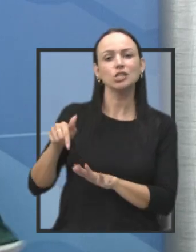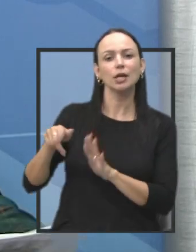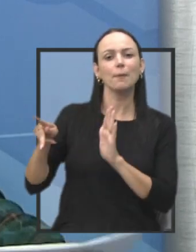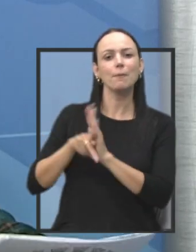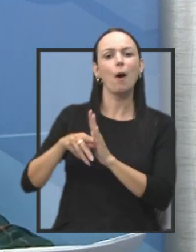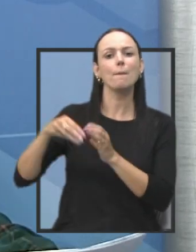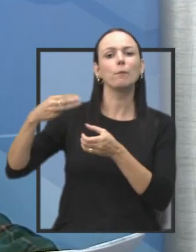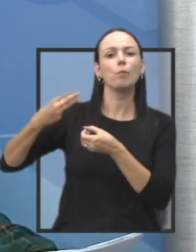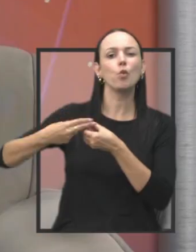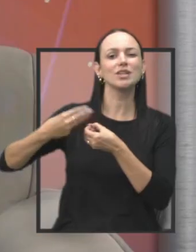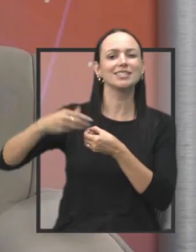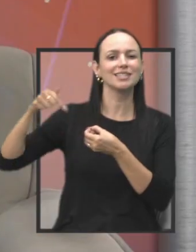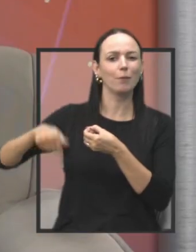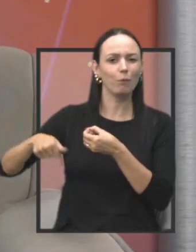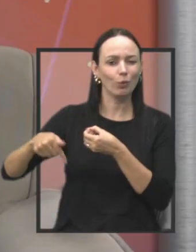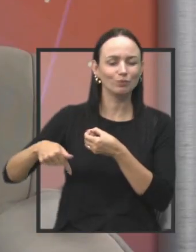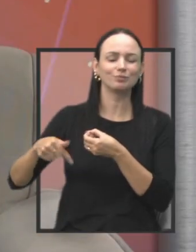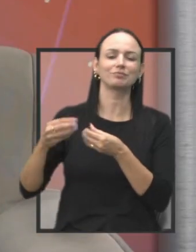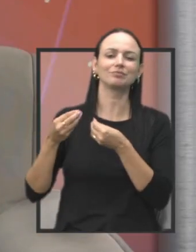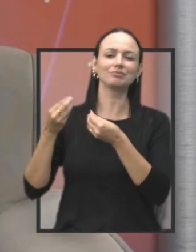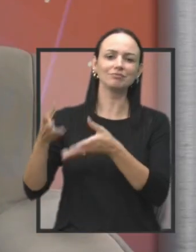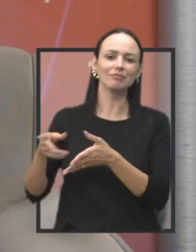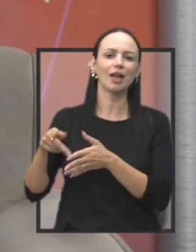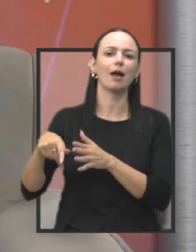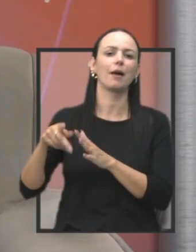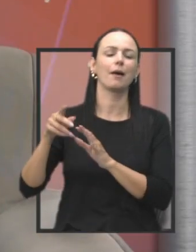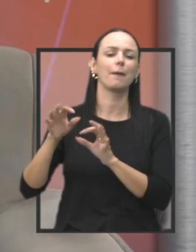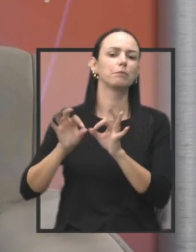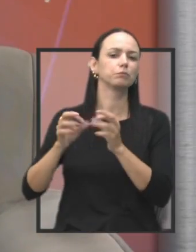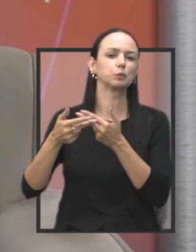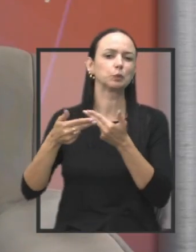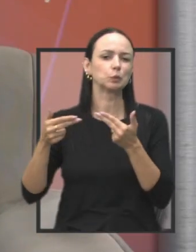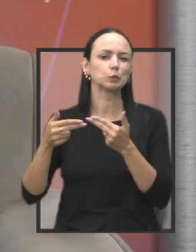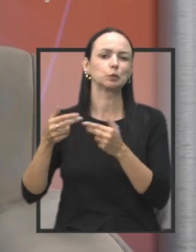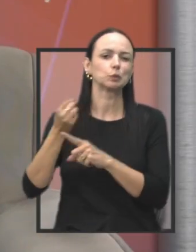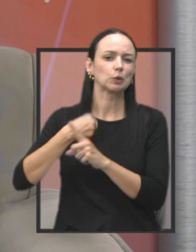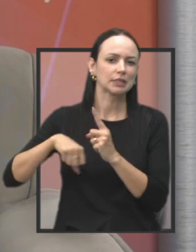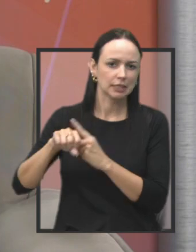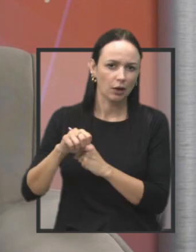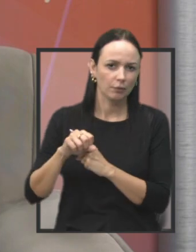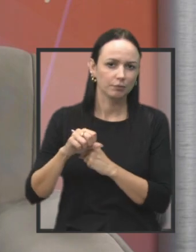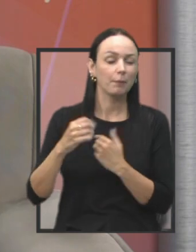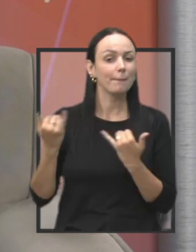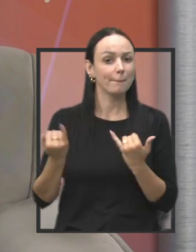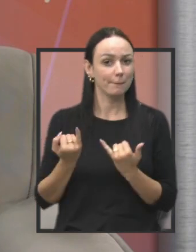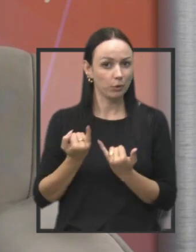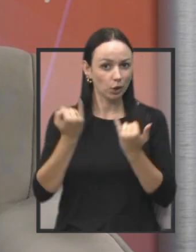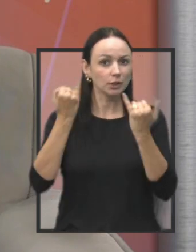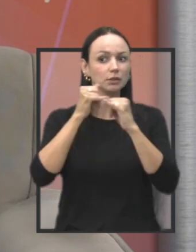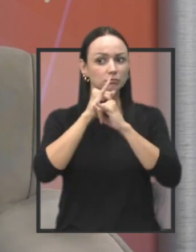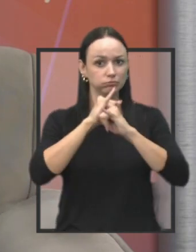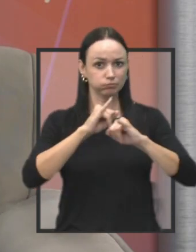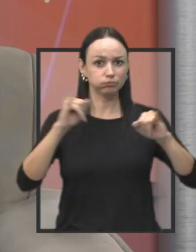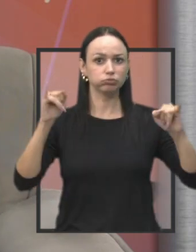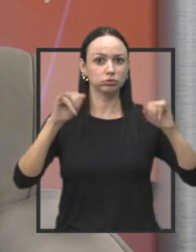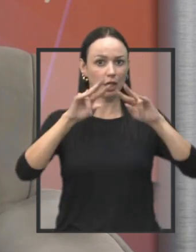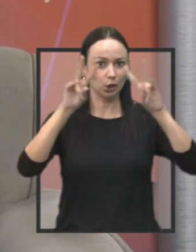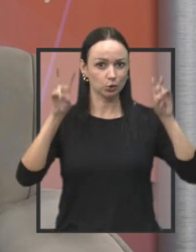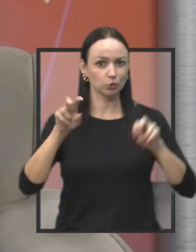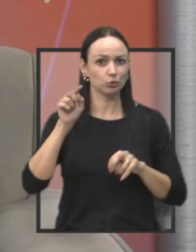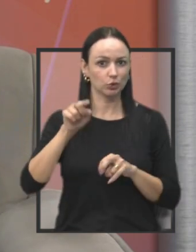município. Muito importante a gente estar realmente trazendo esse assunto para toda a população que nos acompanha pela TV Câmara.